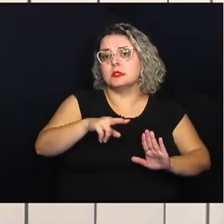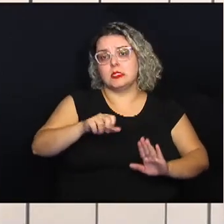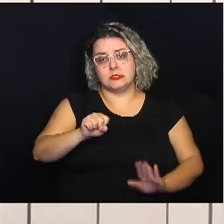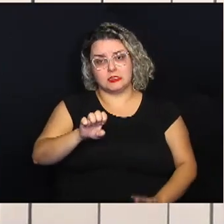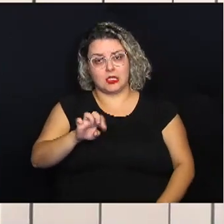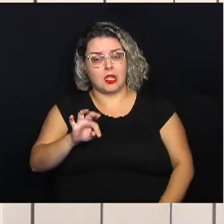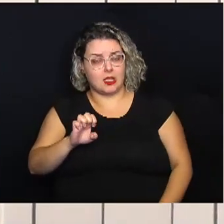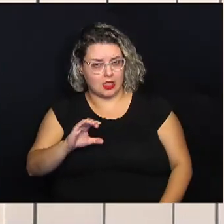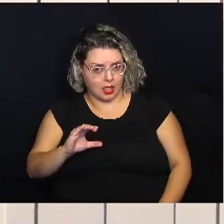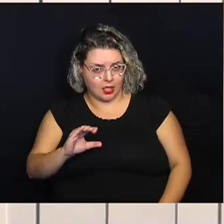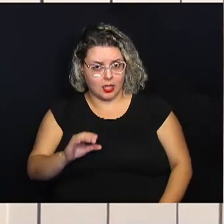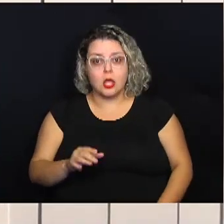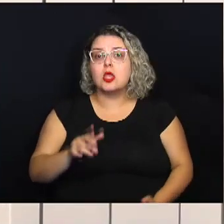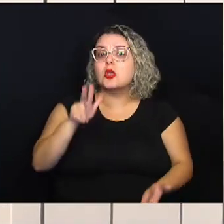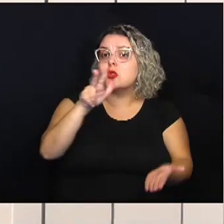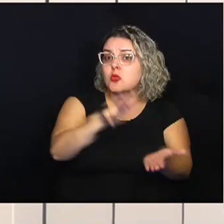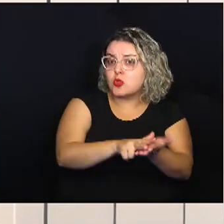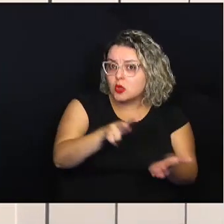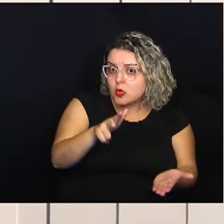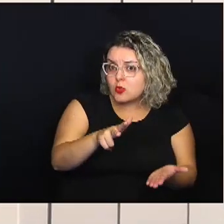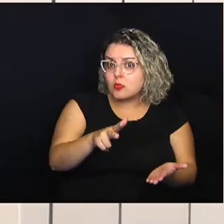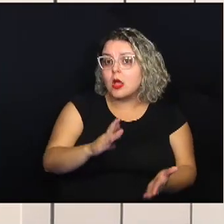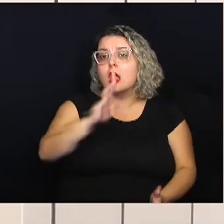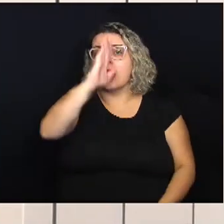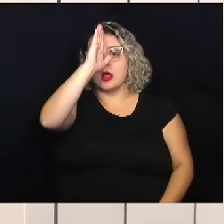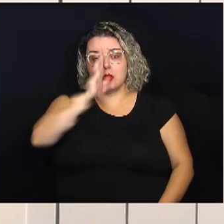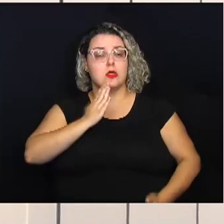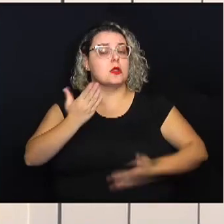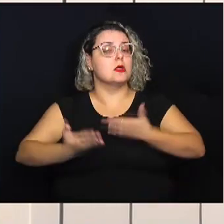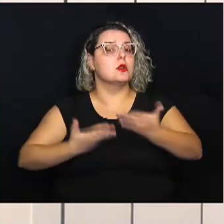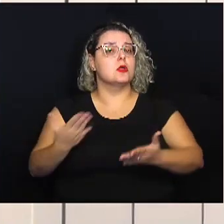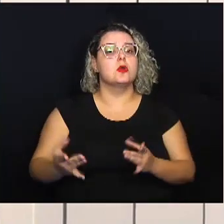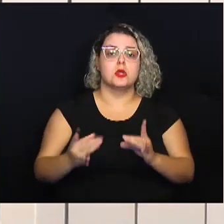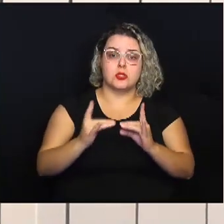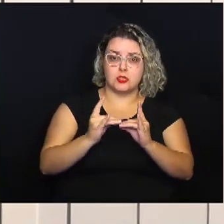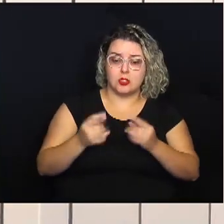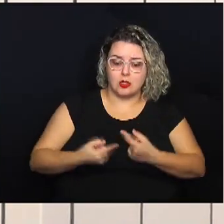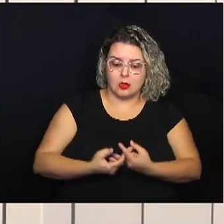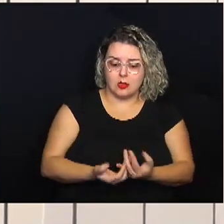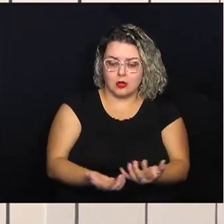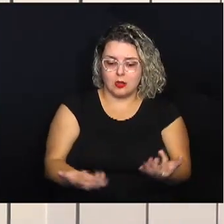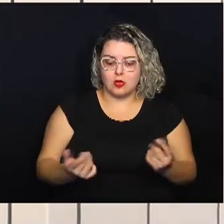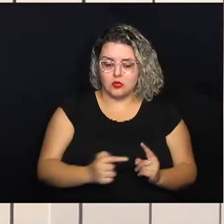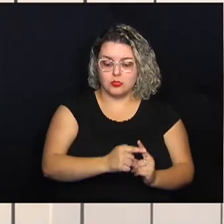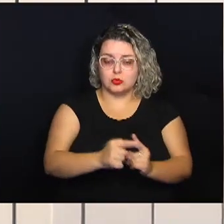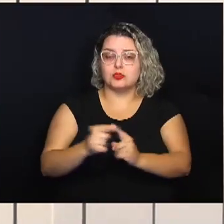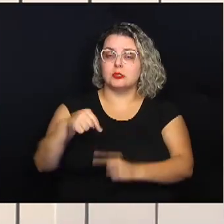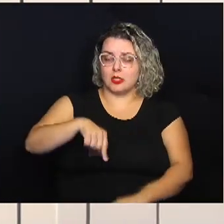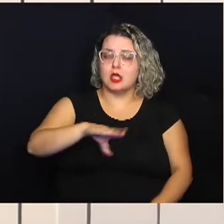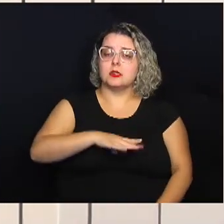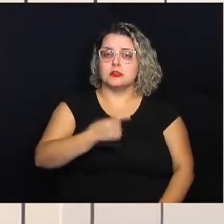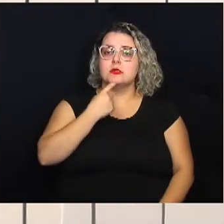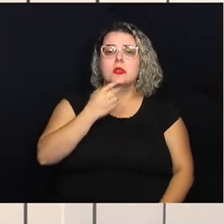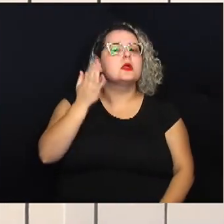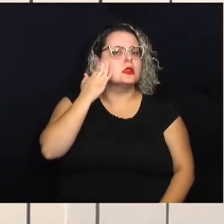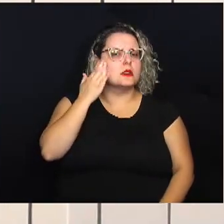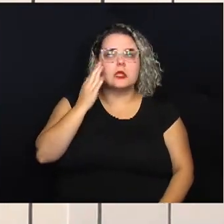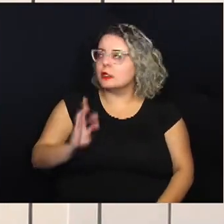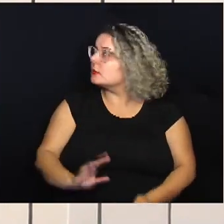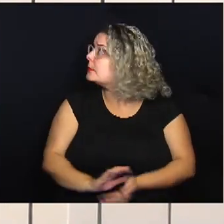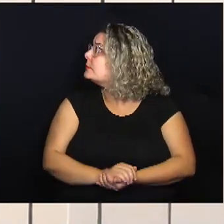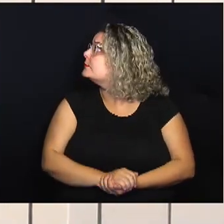que normatiza gratuidade de serviços funerários aqui na cidade de Campinas. Entenda a proposta.